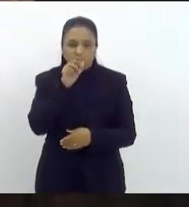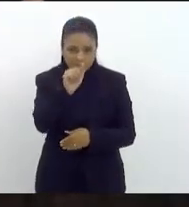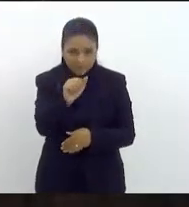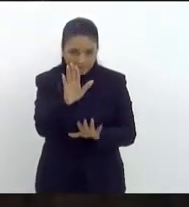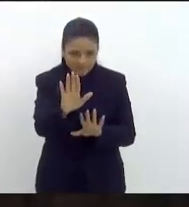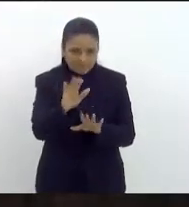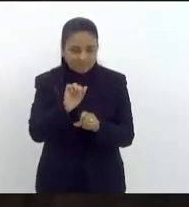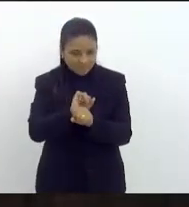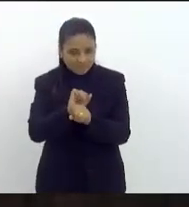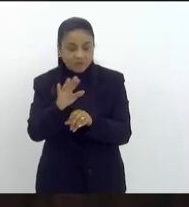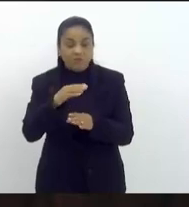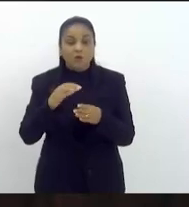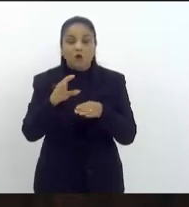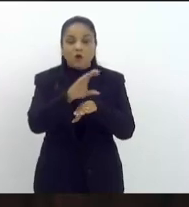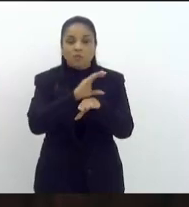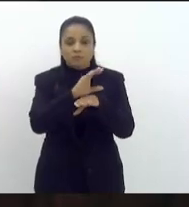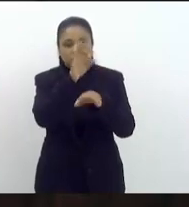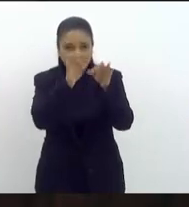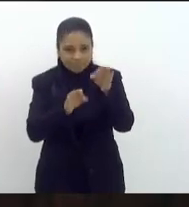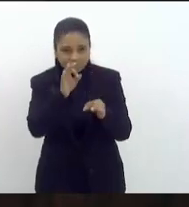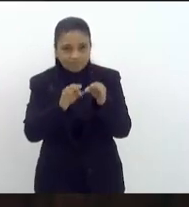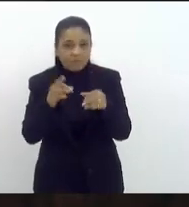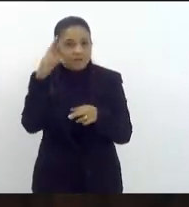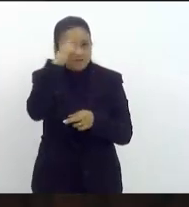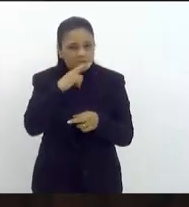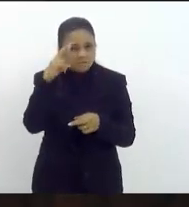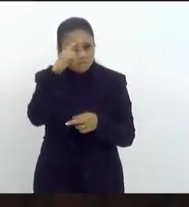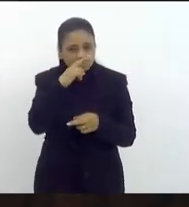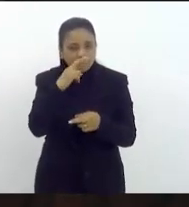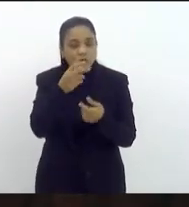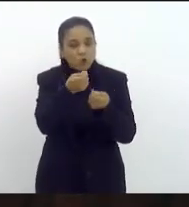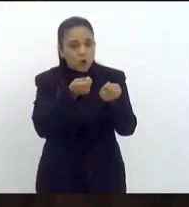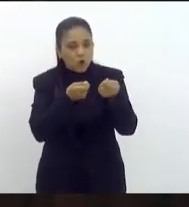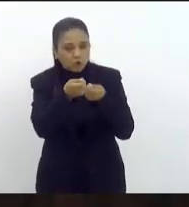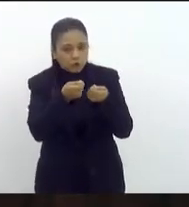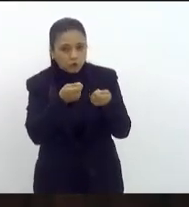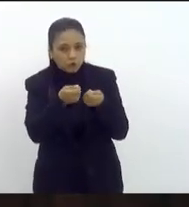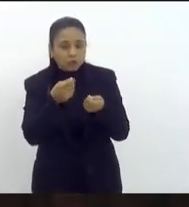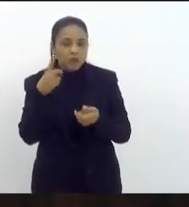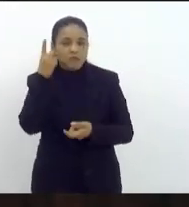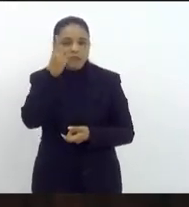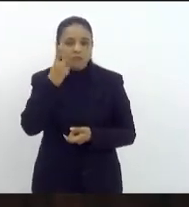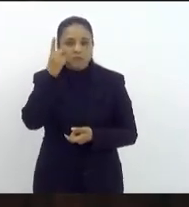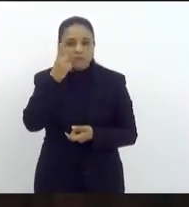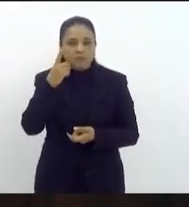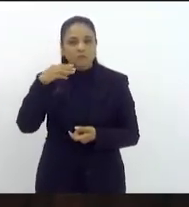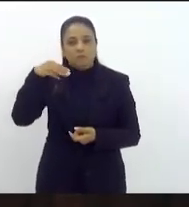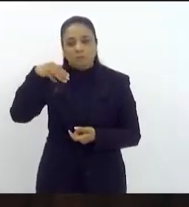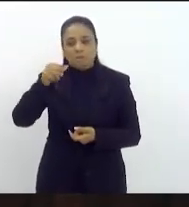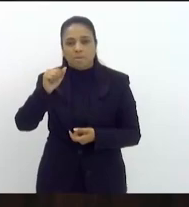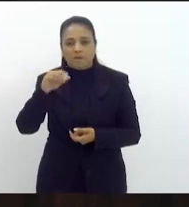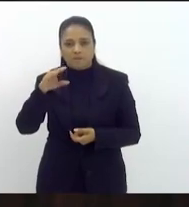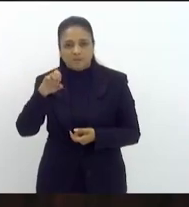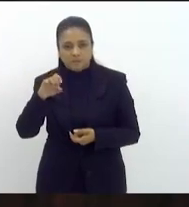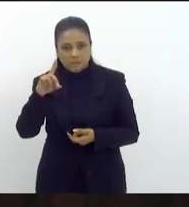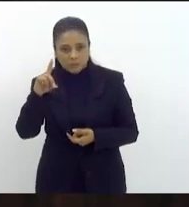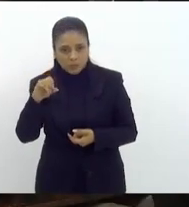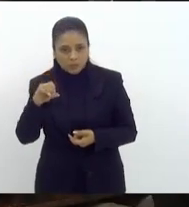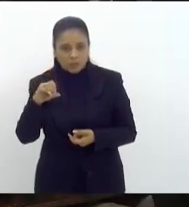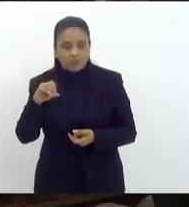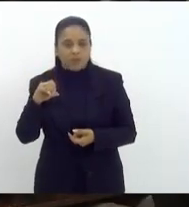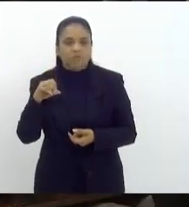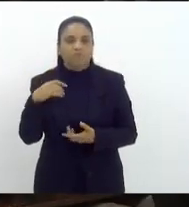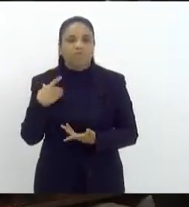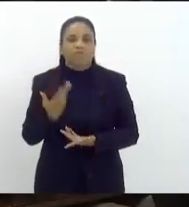pela comissão de orçamento Finanças fiscalização financeira e controle deputado Carlos Macedo por favor